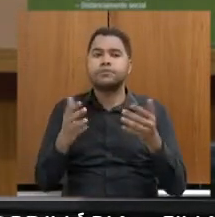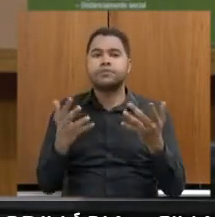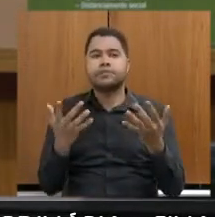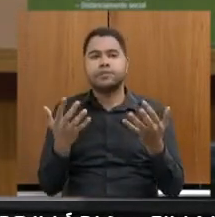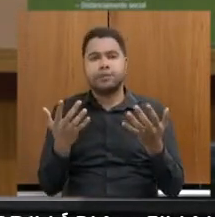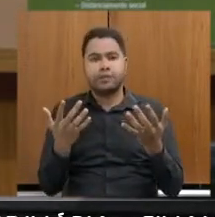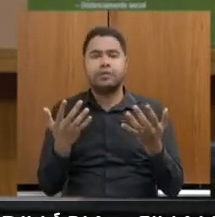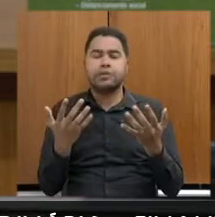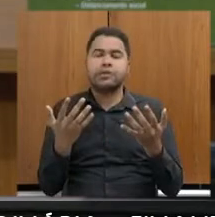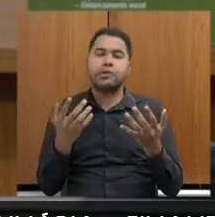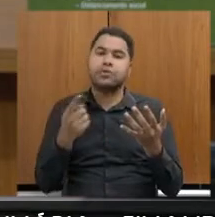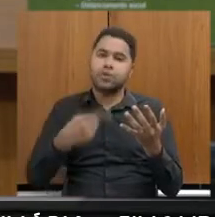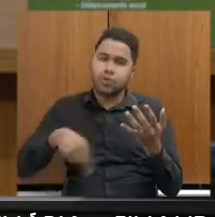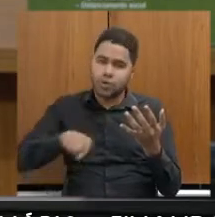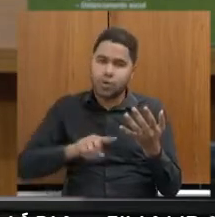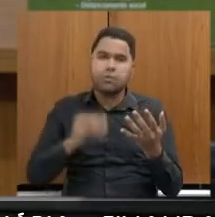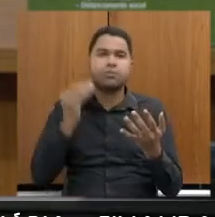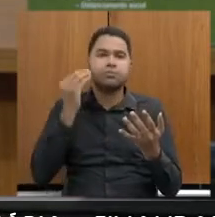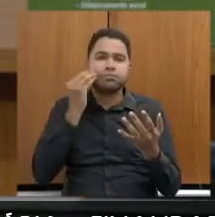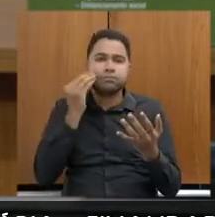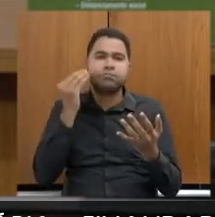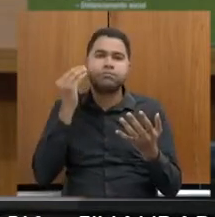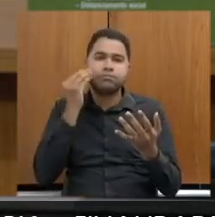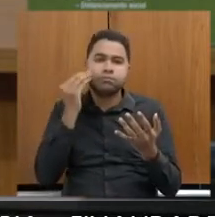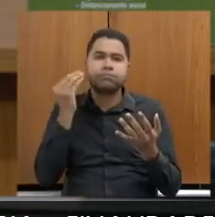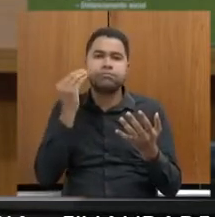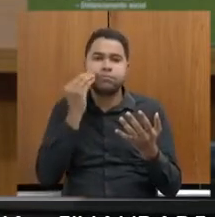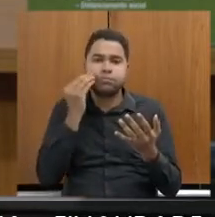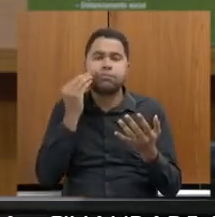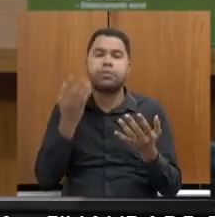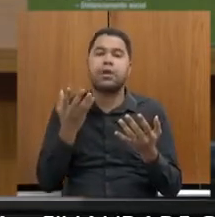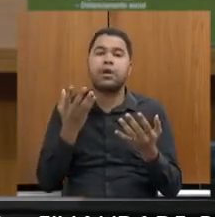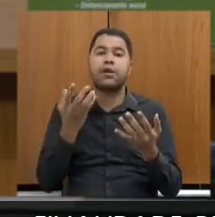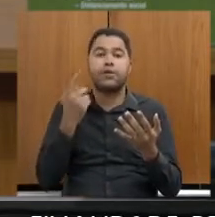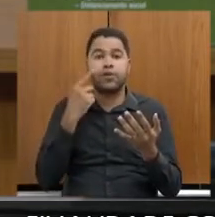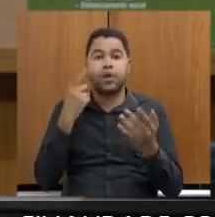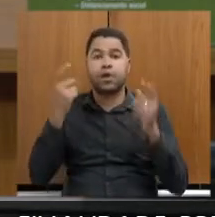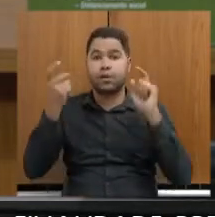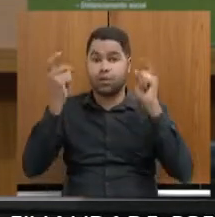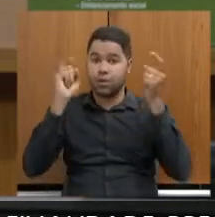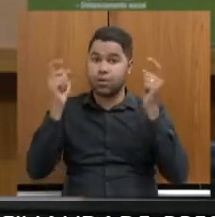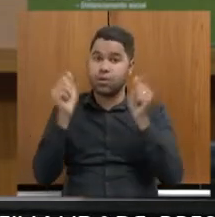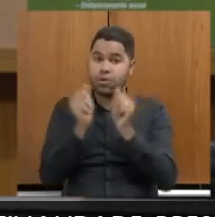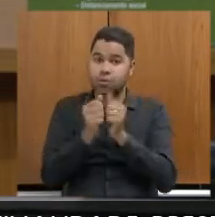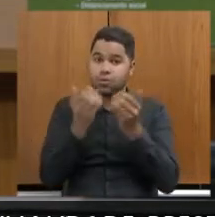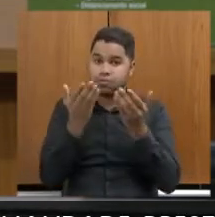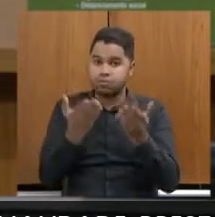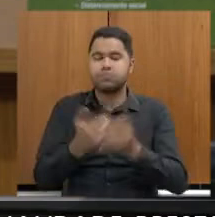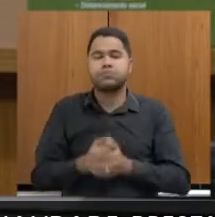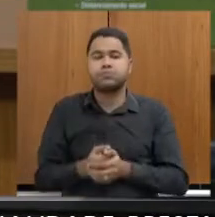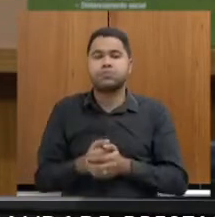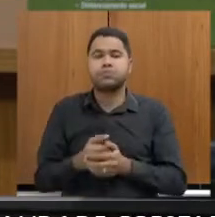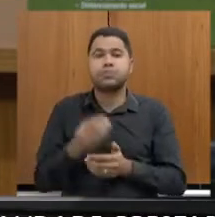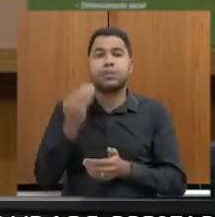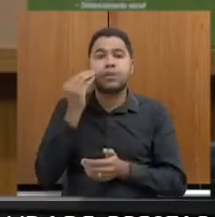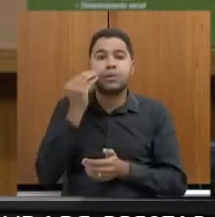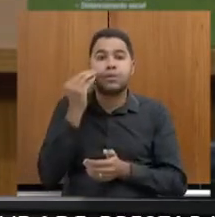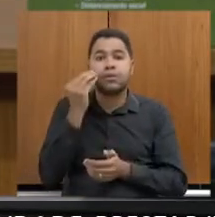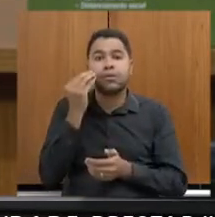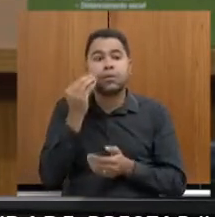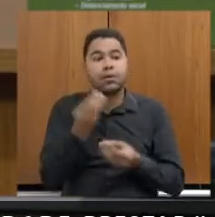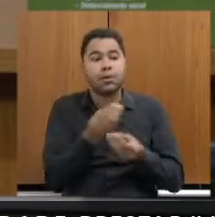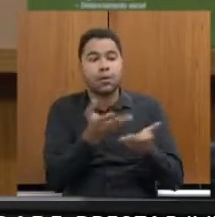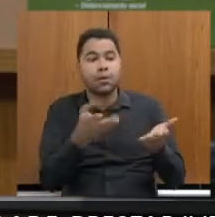complexidade e a gente tá assim buscando ali na e a gente fez essa reunião com o senhor é buscando então